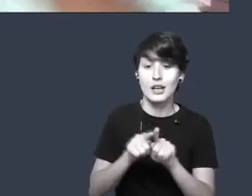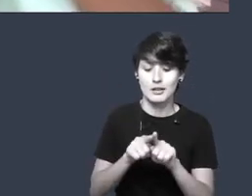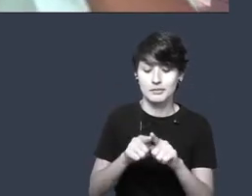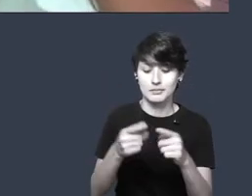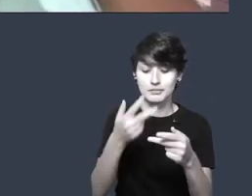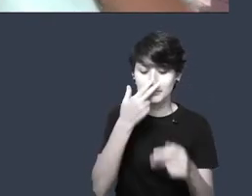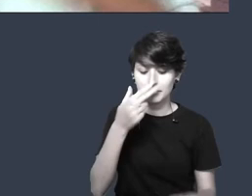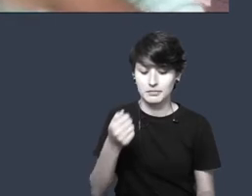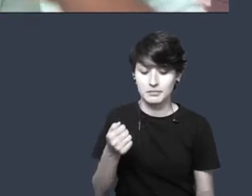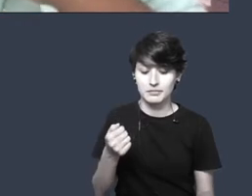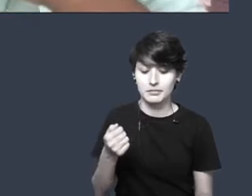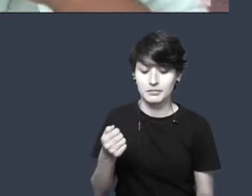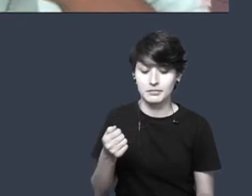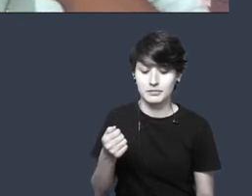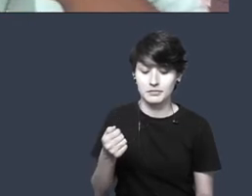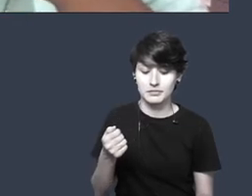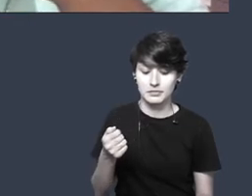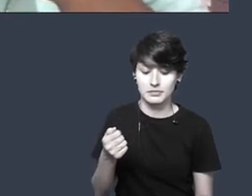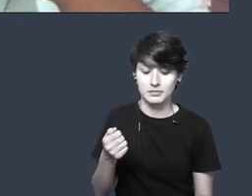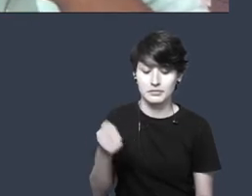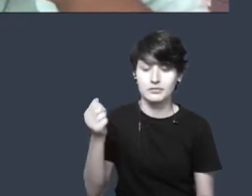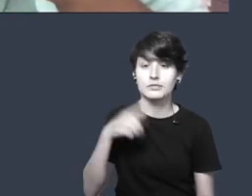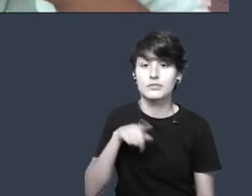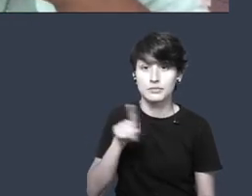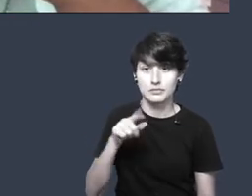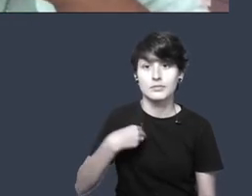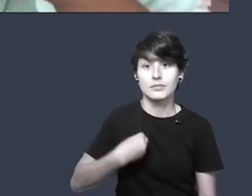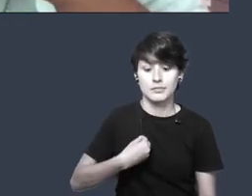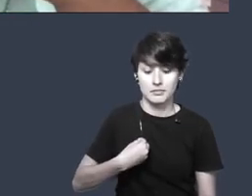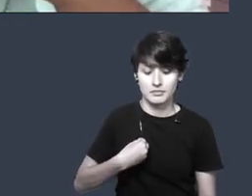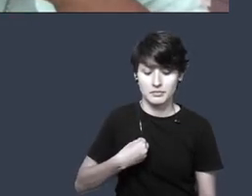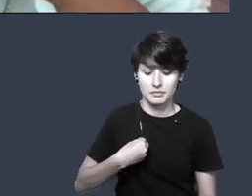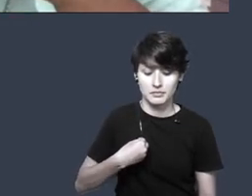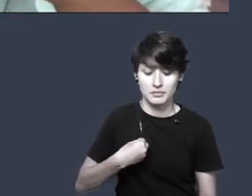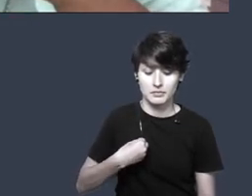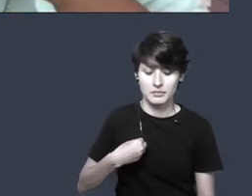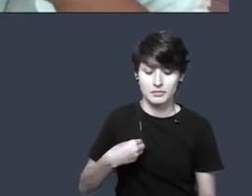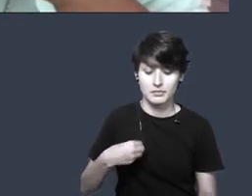para ver não só o código, mas poder contribuir, esse ano